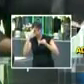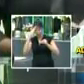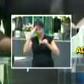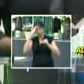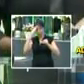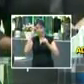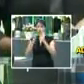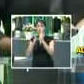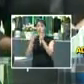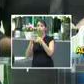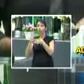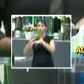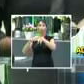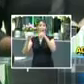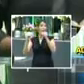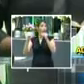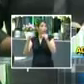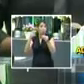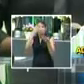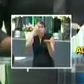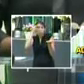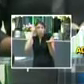Jesus vai curar alguém aqui essa noite, irmão.